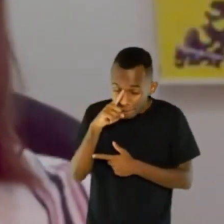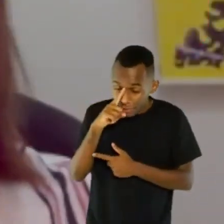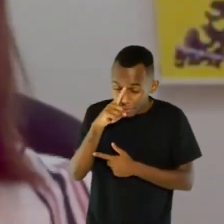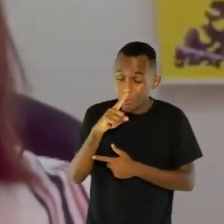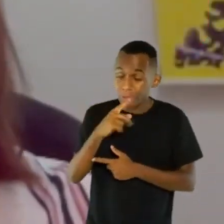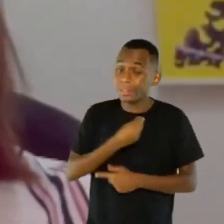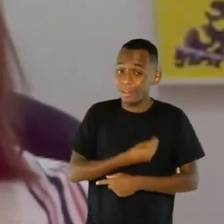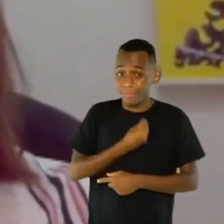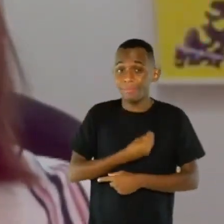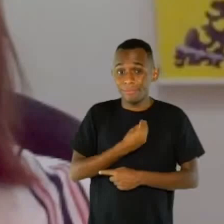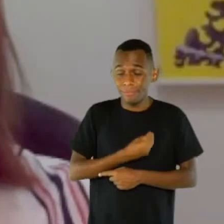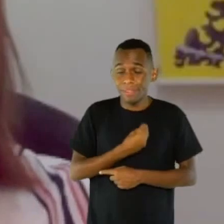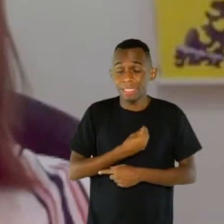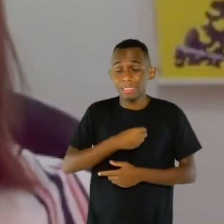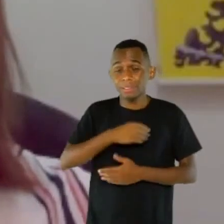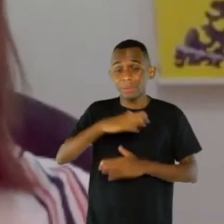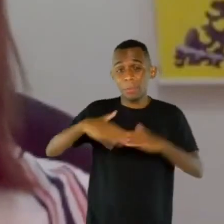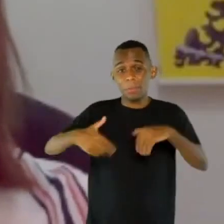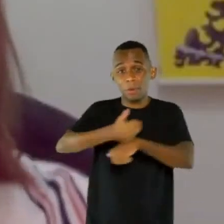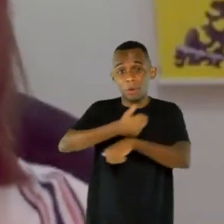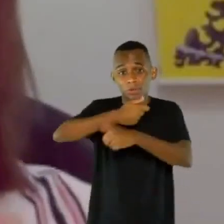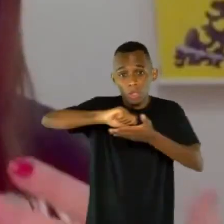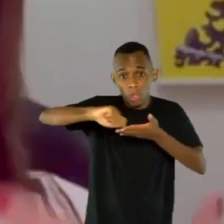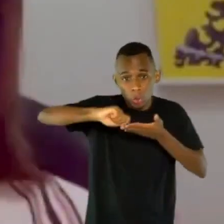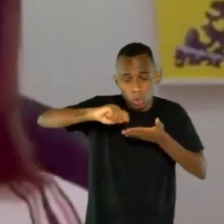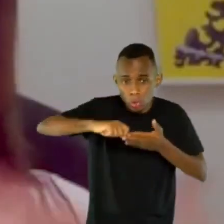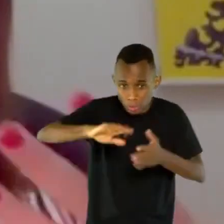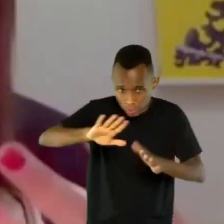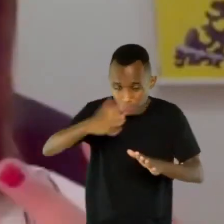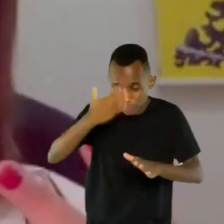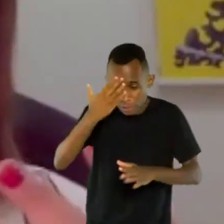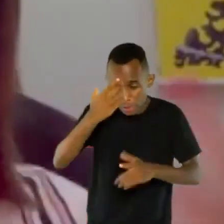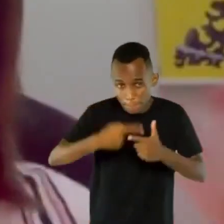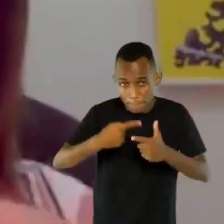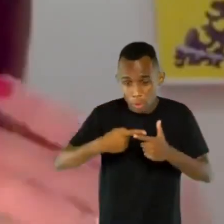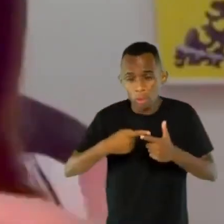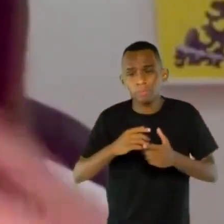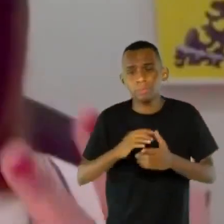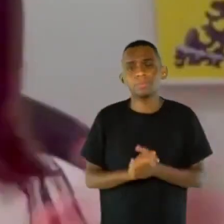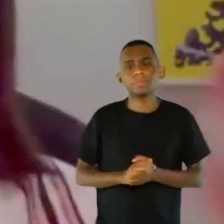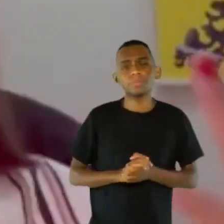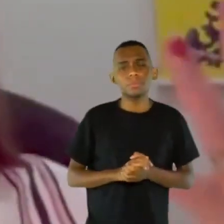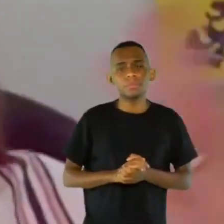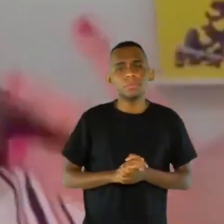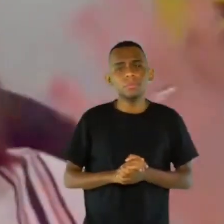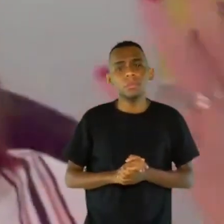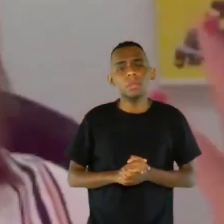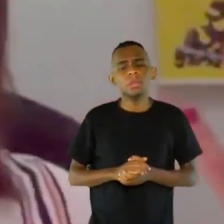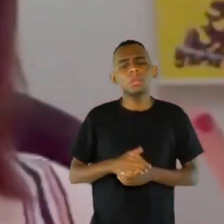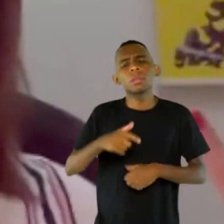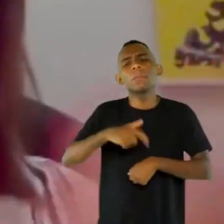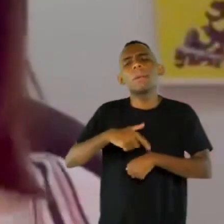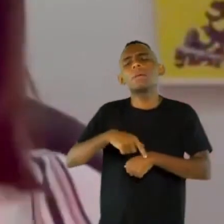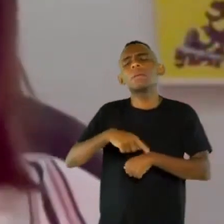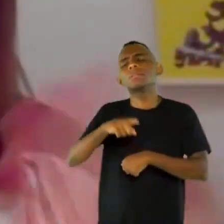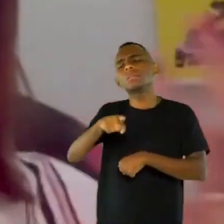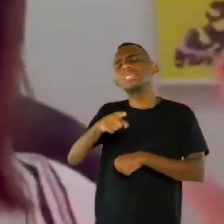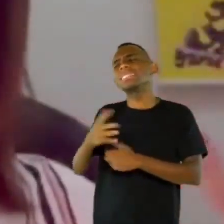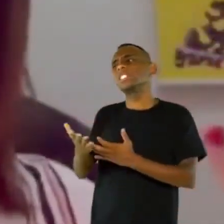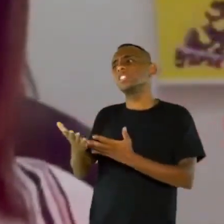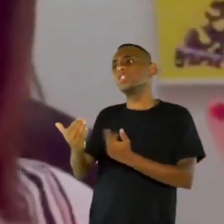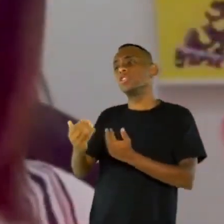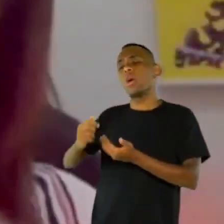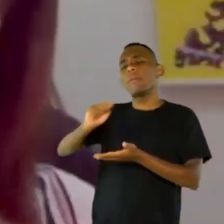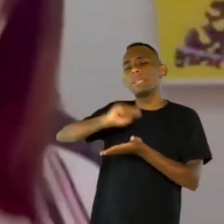escritor. Por quê, eu acho que quando você é um jovem... Porque quando você é um jovem escritor, você imagina que